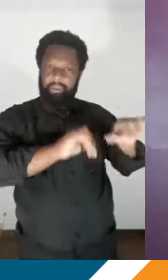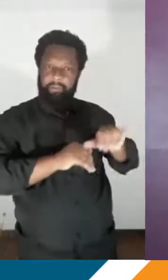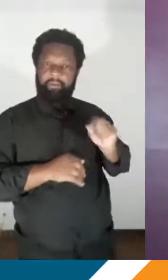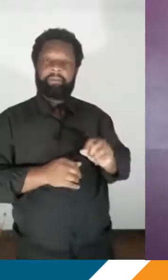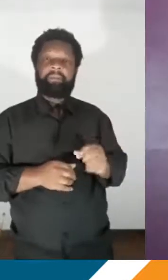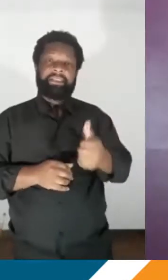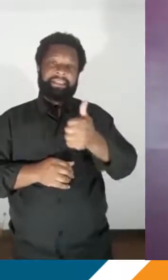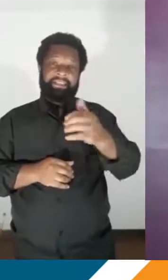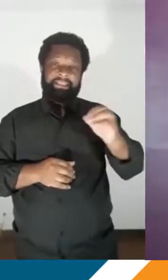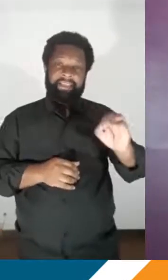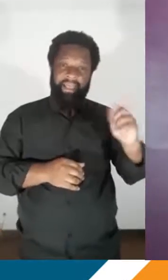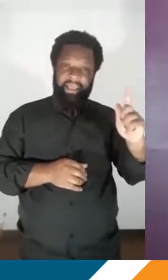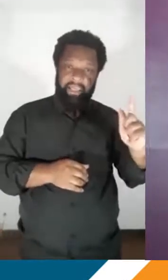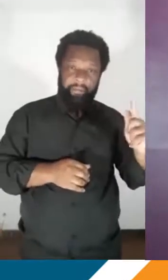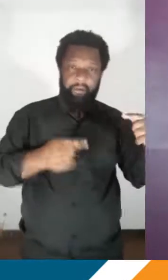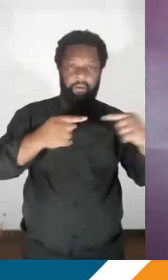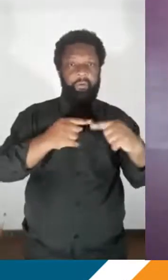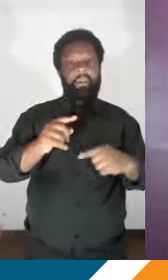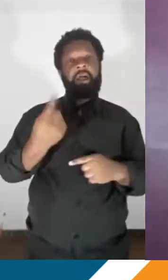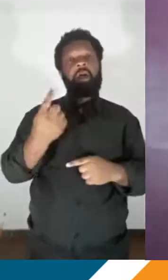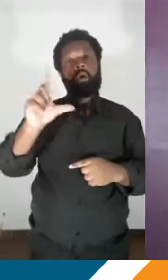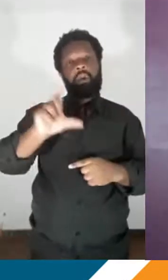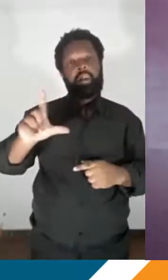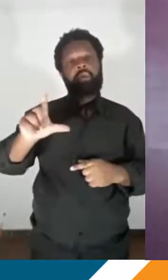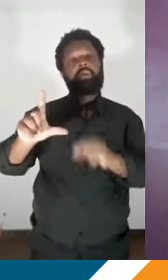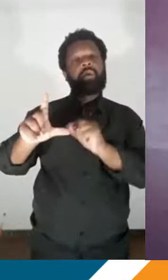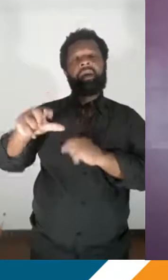químicos. 100 gramas por litro de